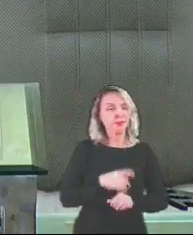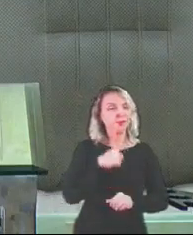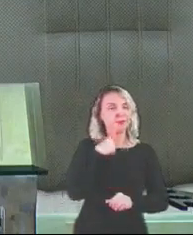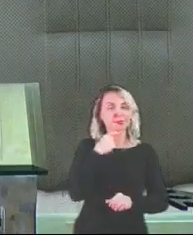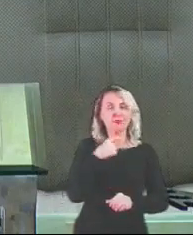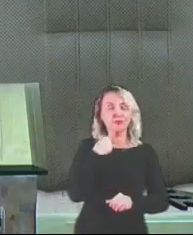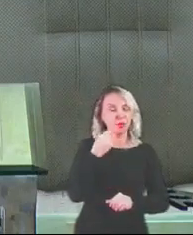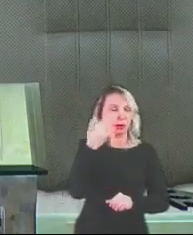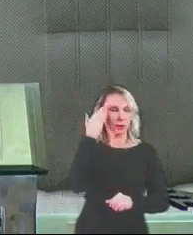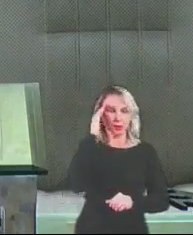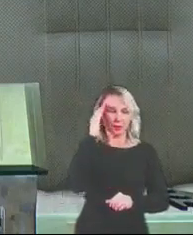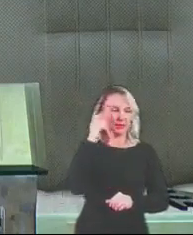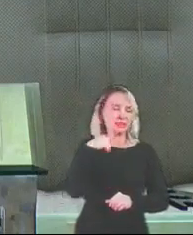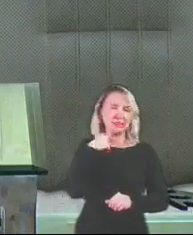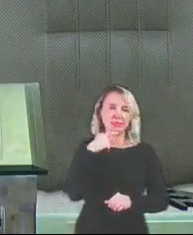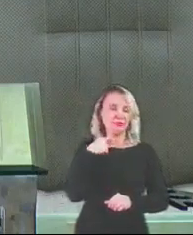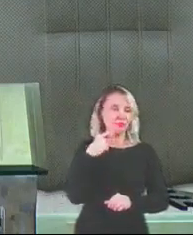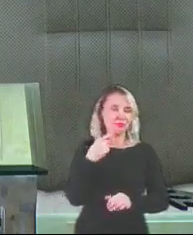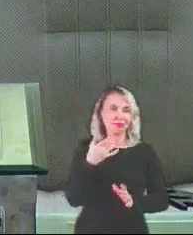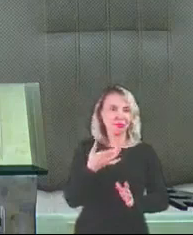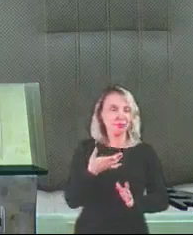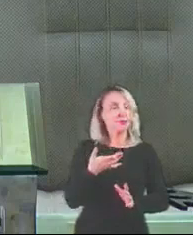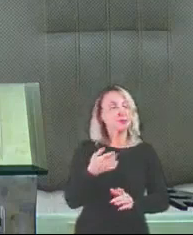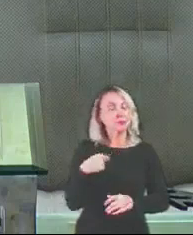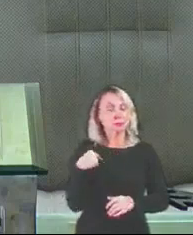que nós, como a menina dos olhos de Deus,